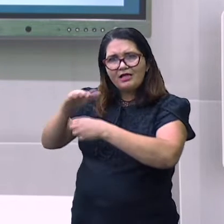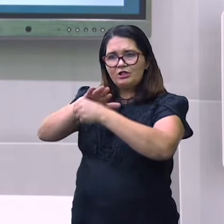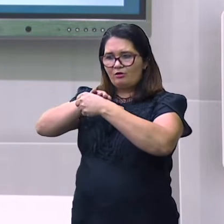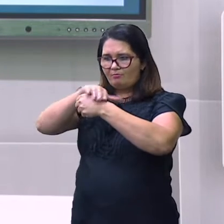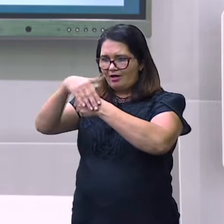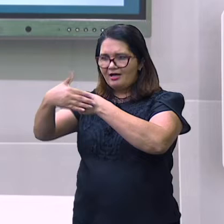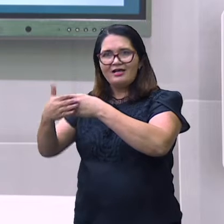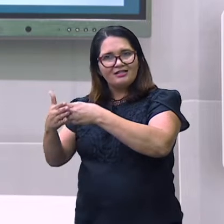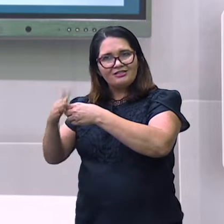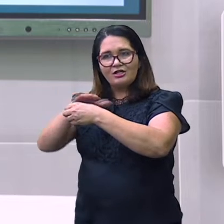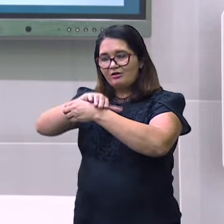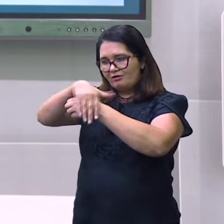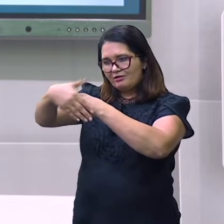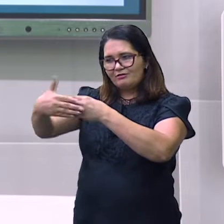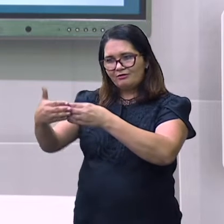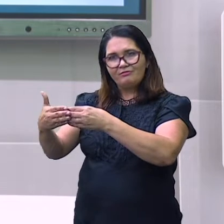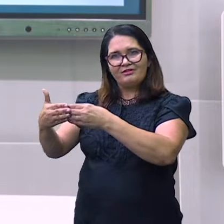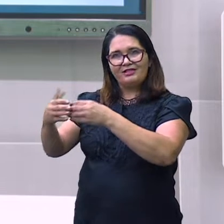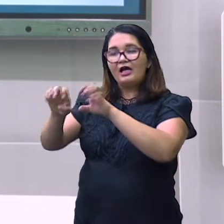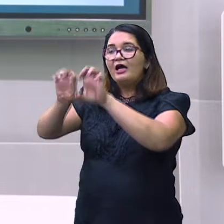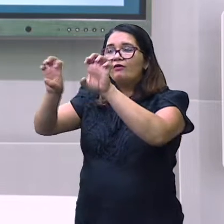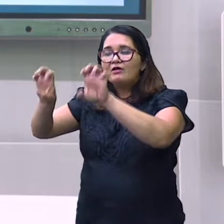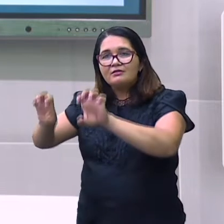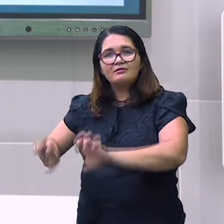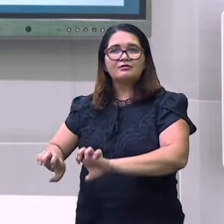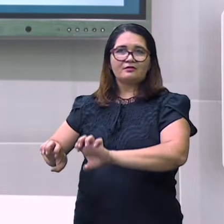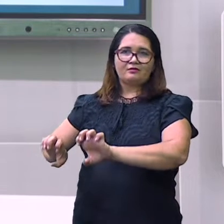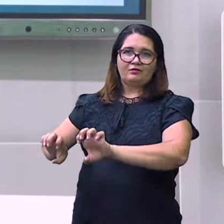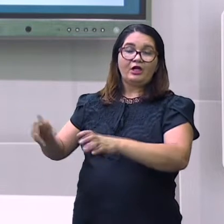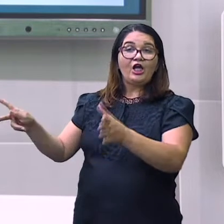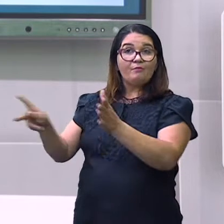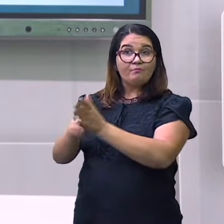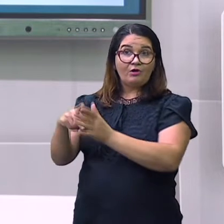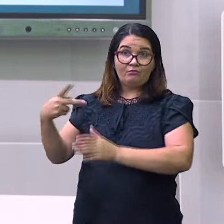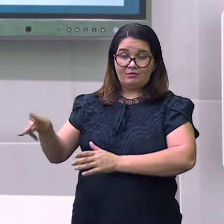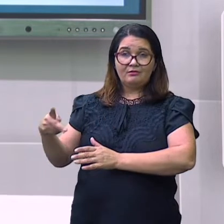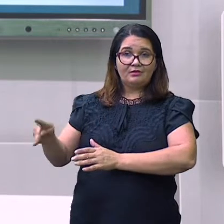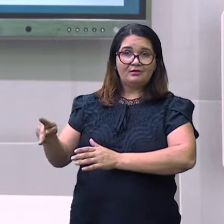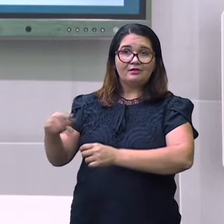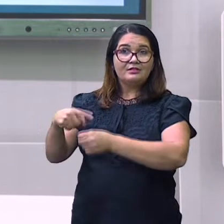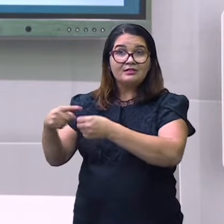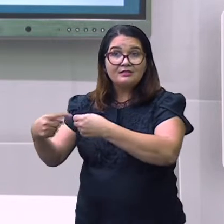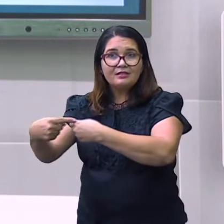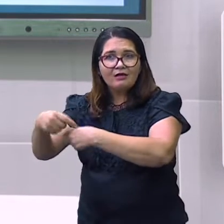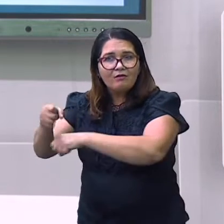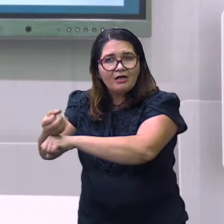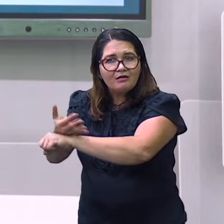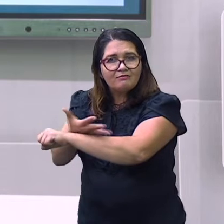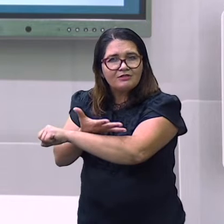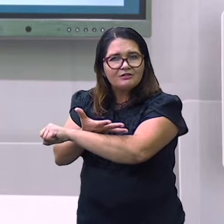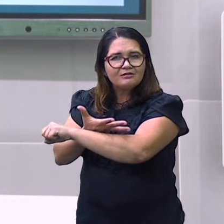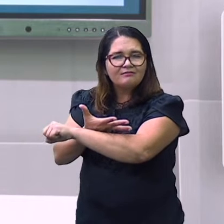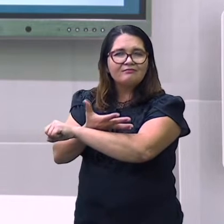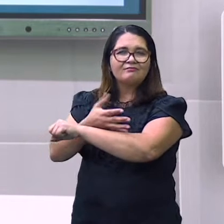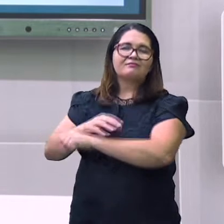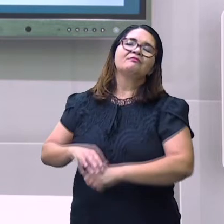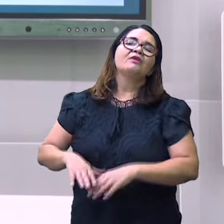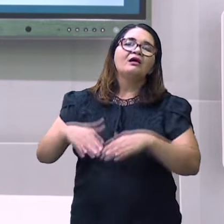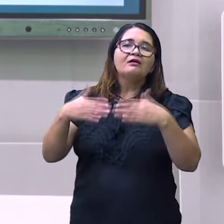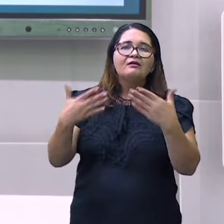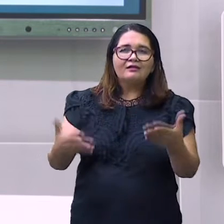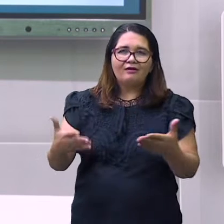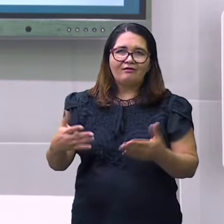sim, citoplasma e as estruturas referentes a esta célula. Nossa, é bem interessante, não é